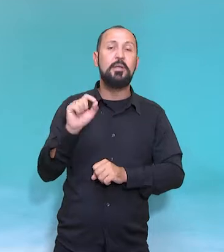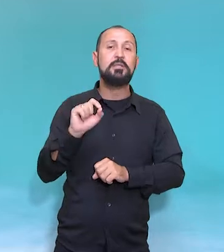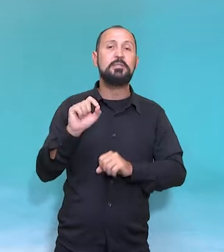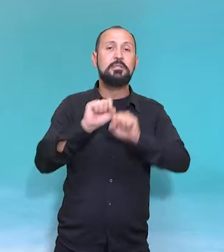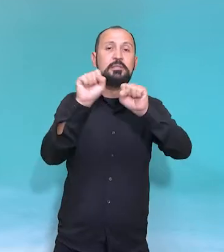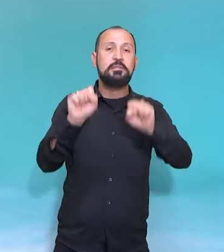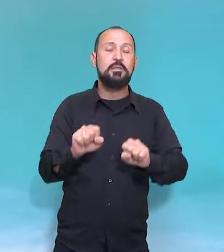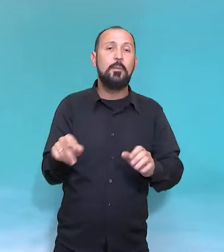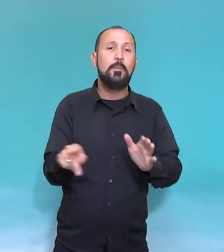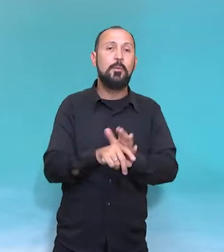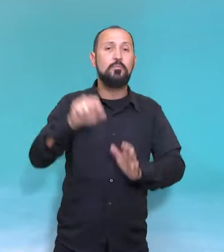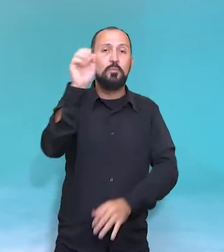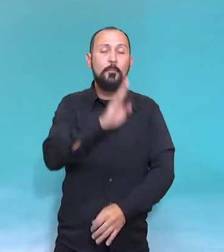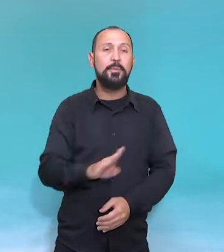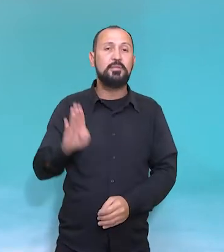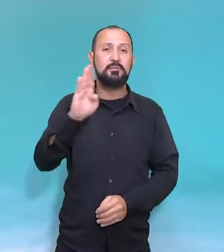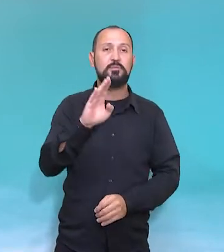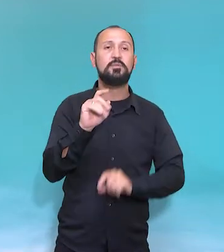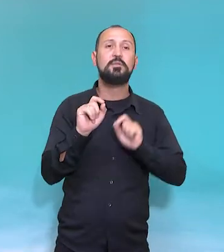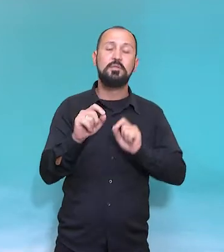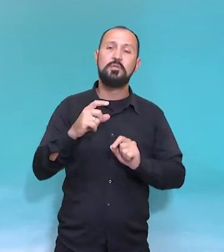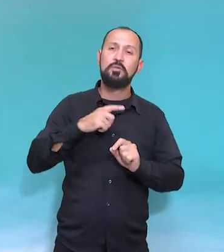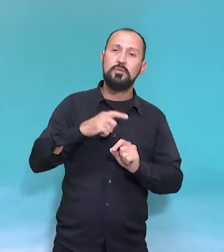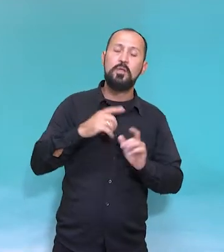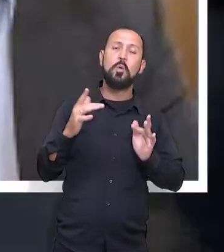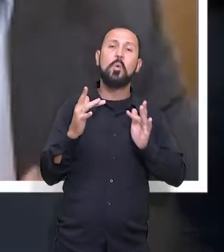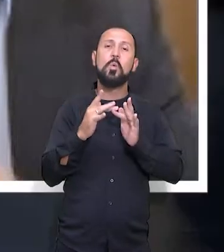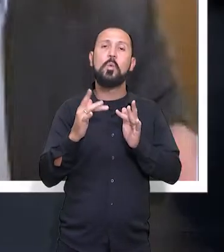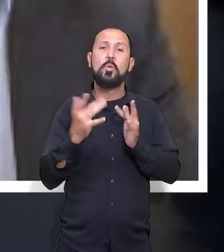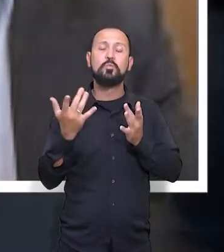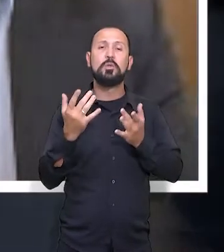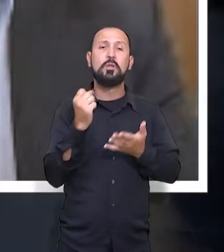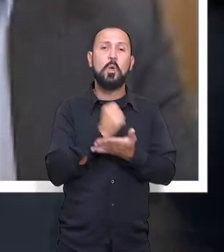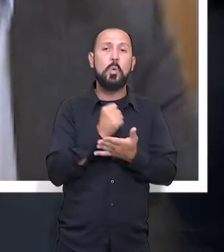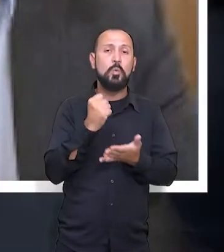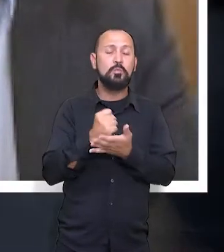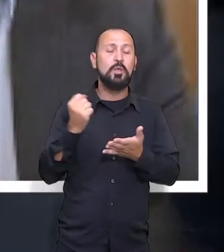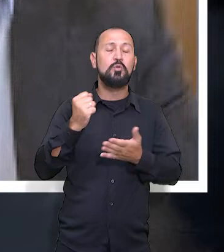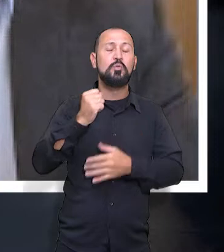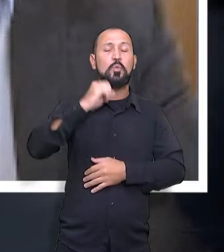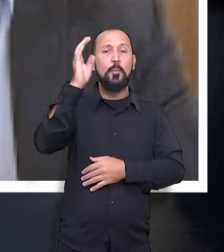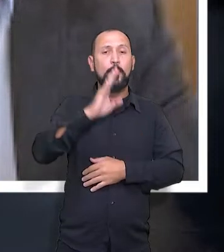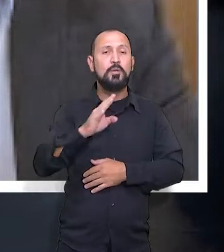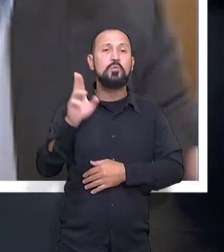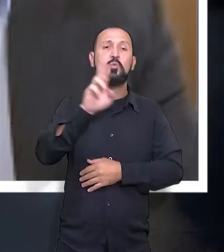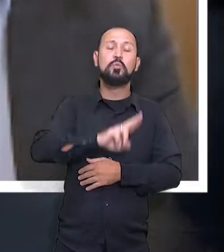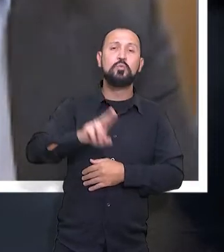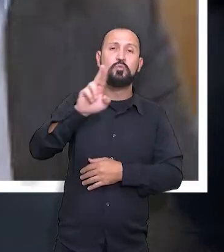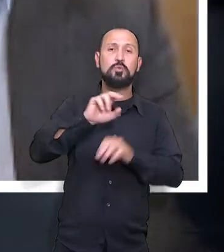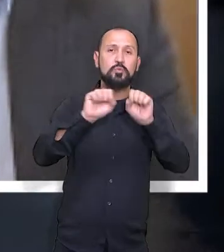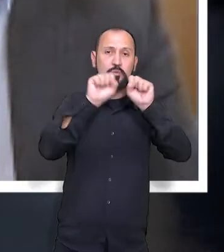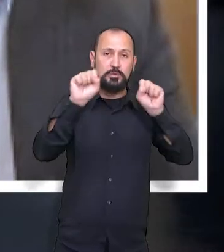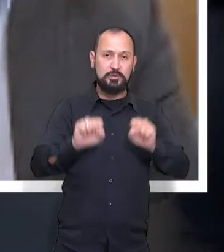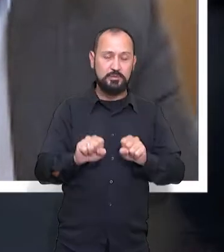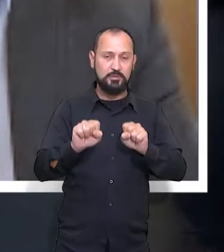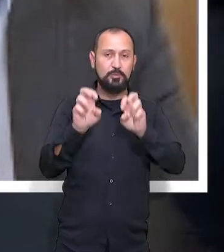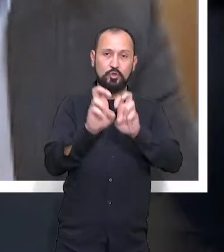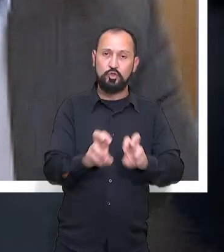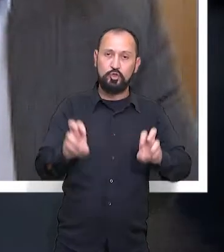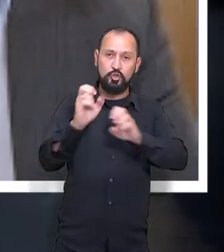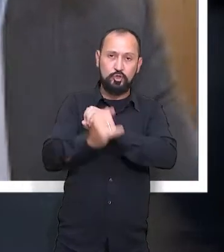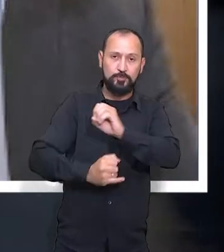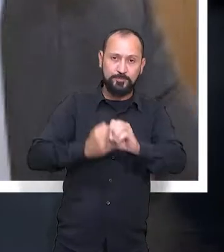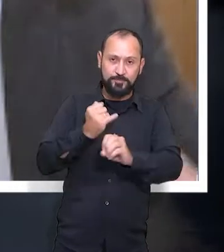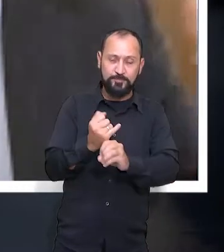antes, para esse sistema de cartório nacional, onde a gente vai ter o acesso a todos os cartórios do país por meio de uma plataforma